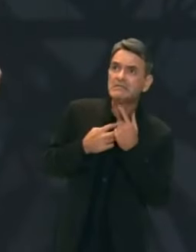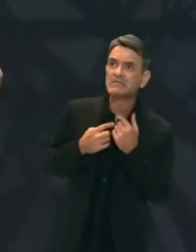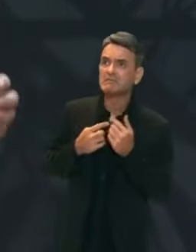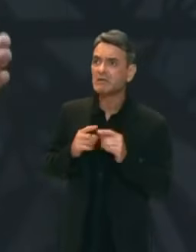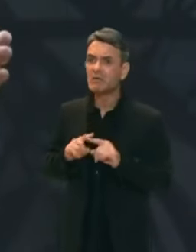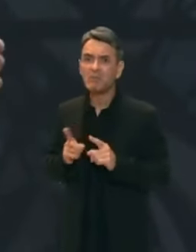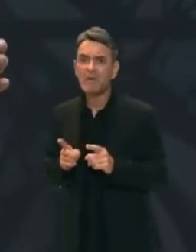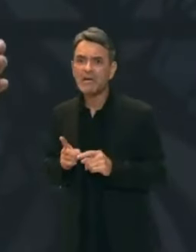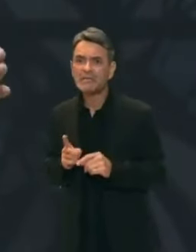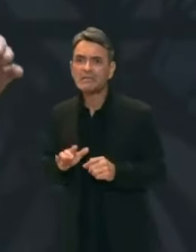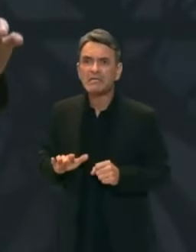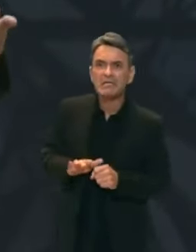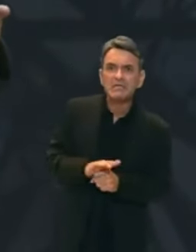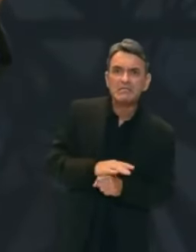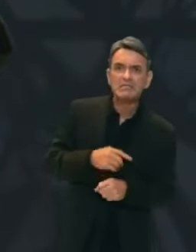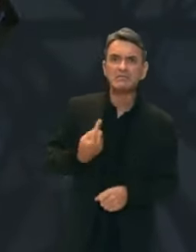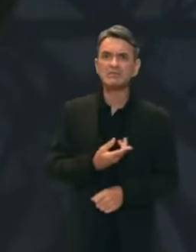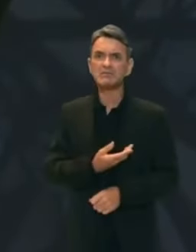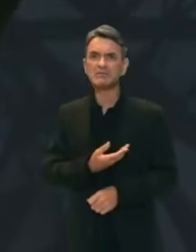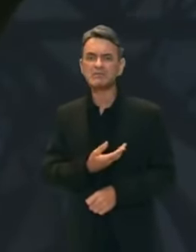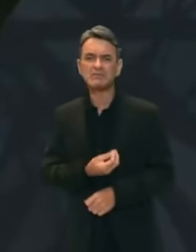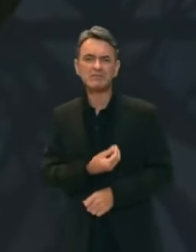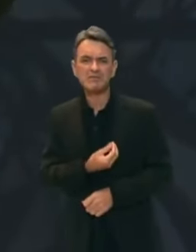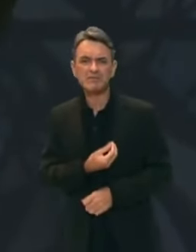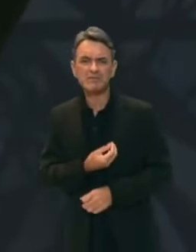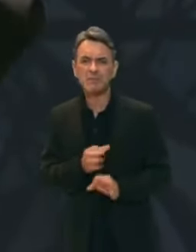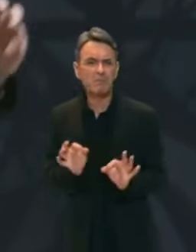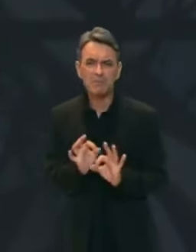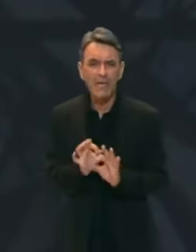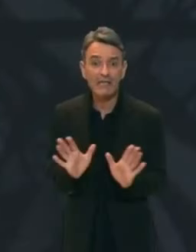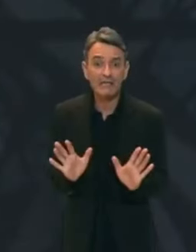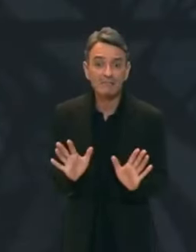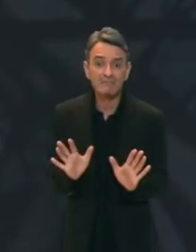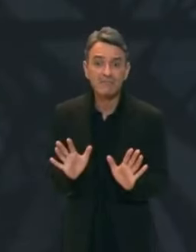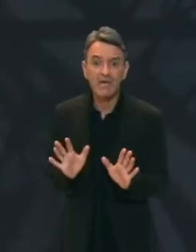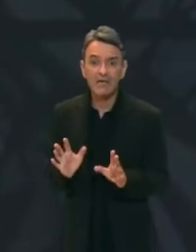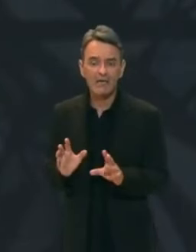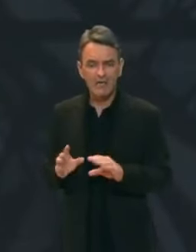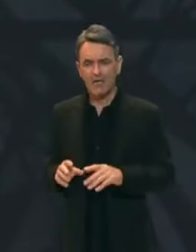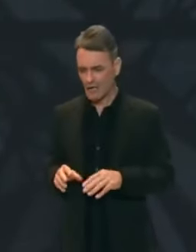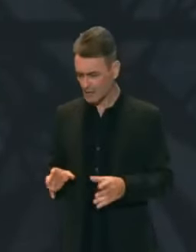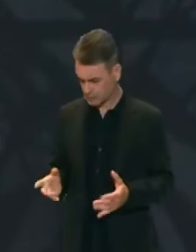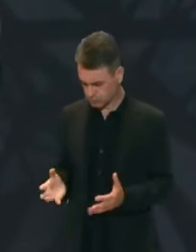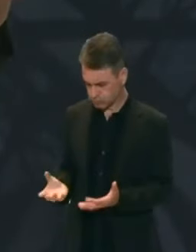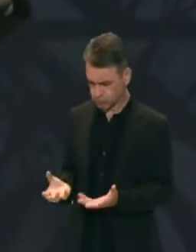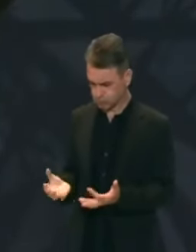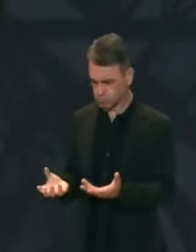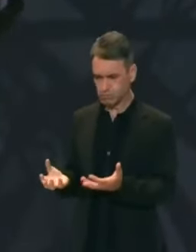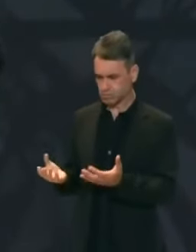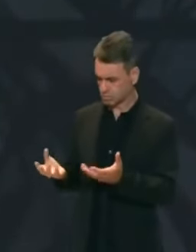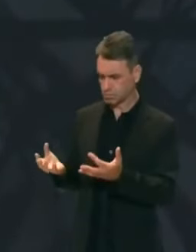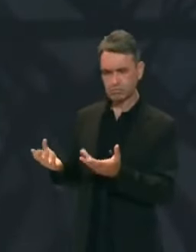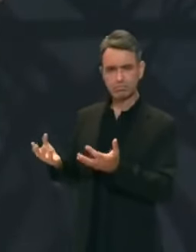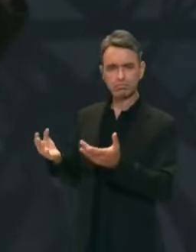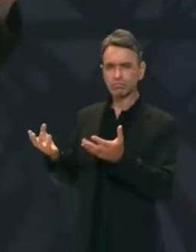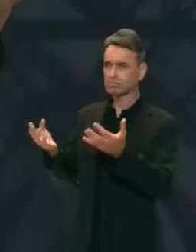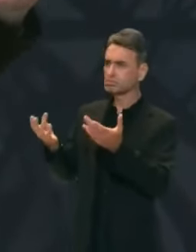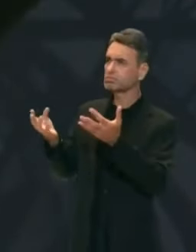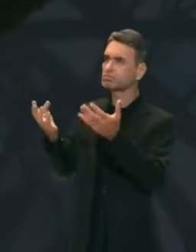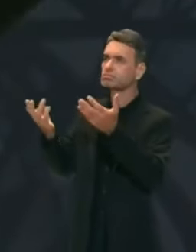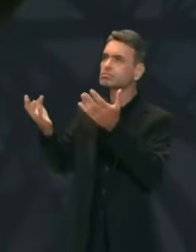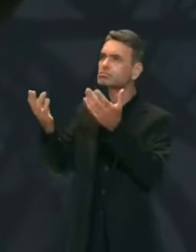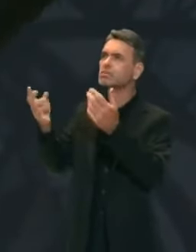coração. Você já viu uma montanha de fumaça? Você já viu já olhou para o céu e já